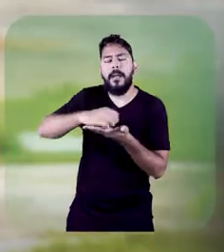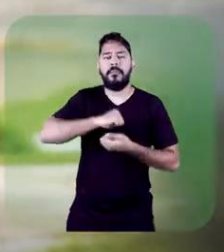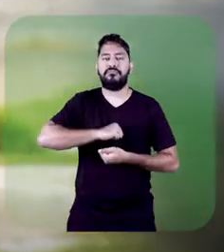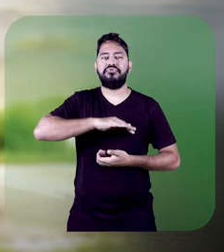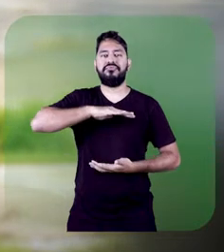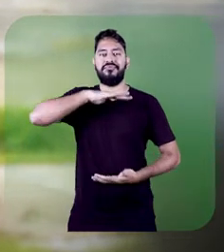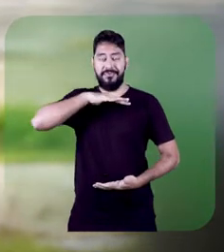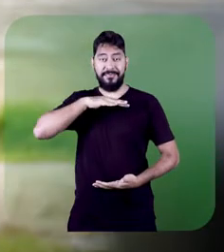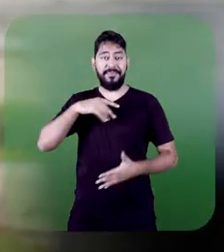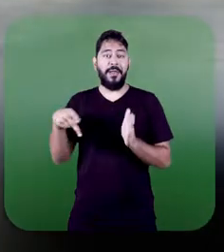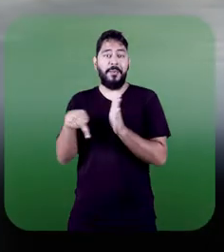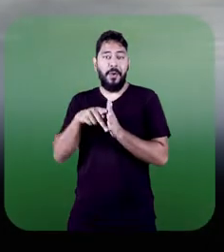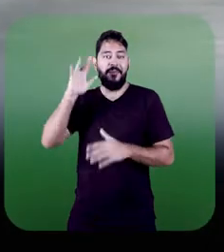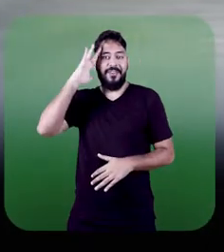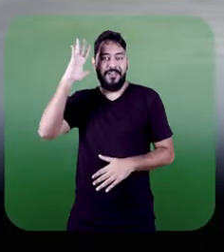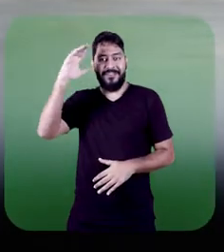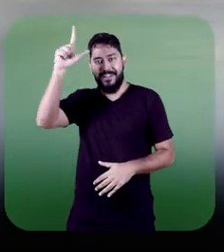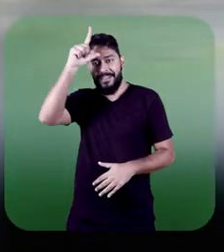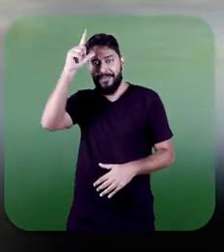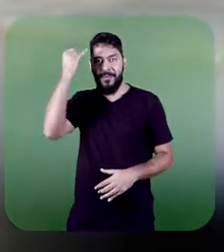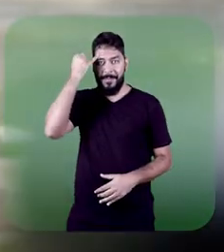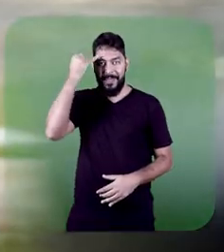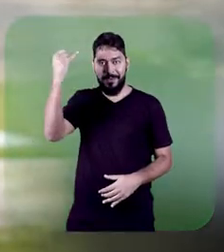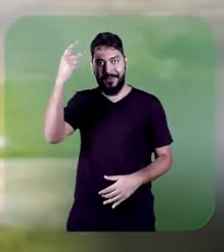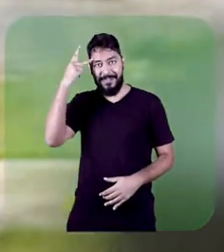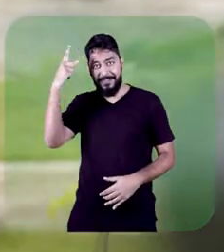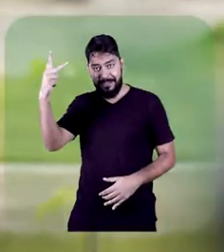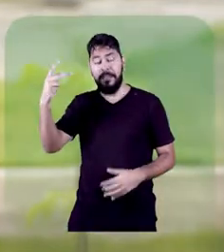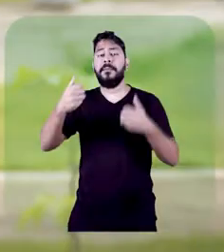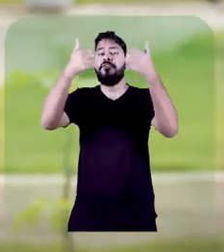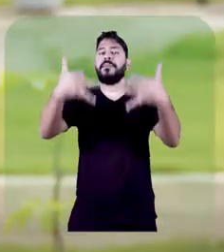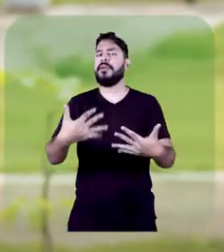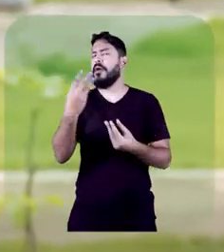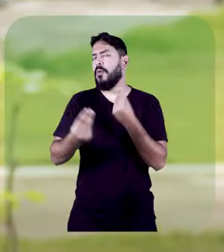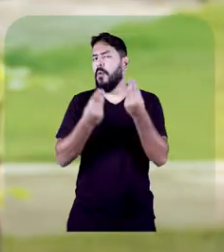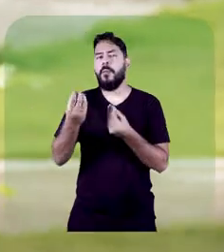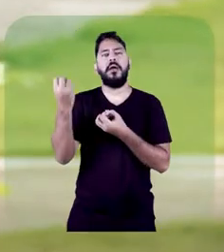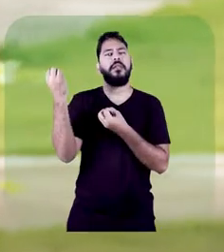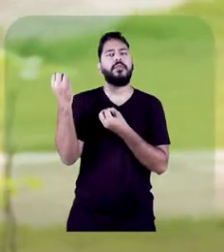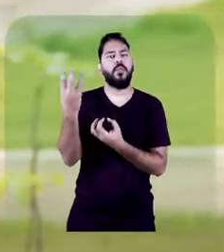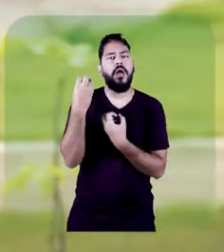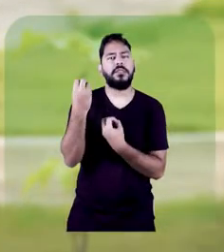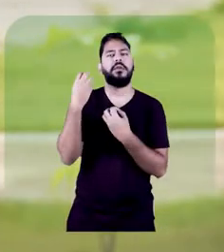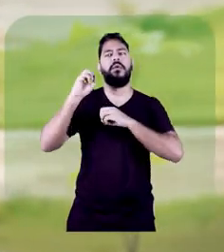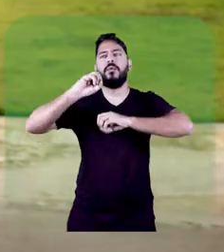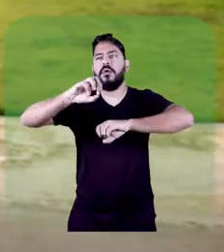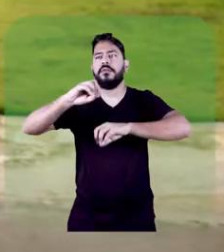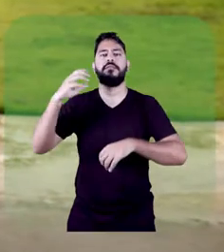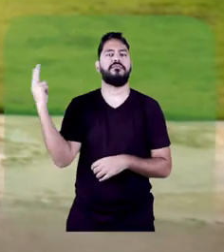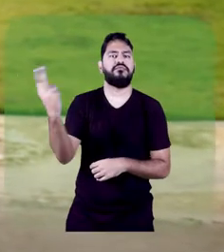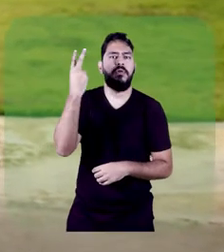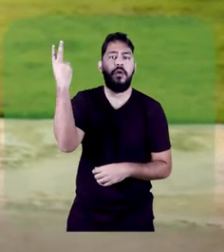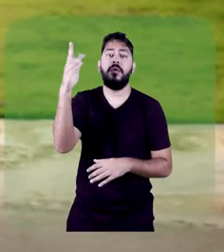Kant, para descrever a importância da educação para todos e o valor que ela tem para o bem comum entre as pessoas.